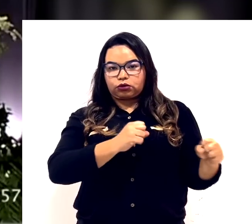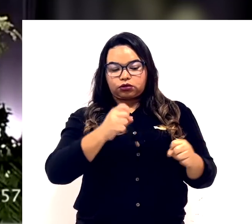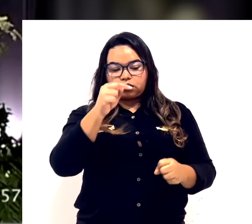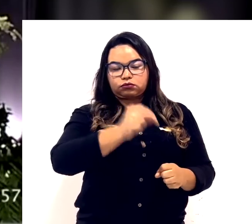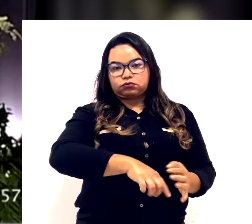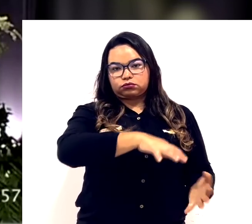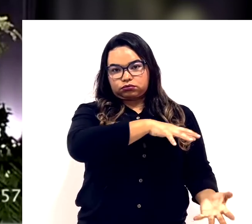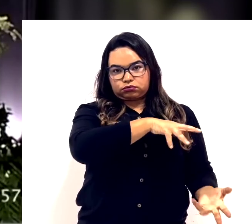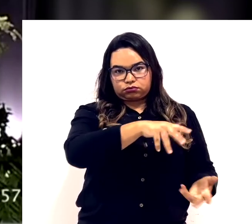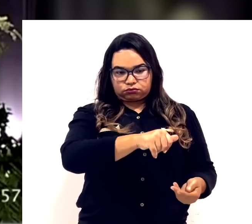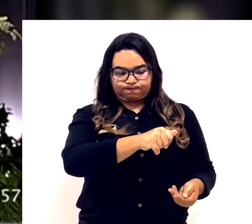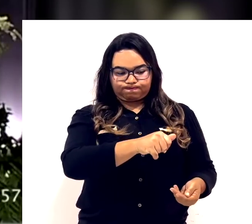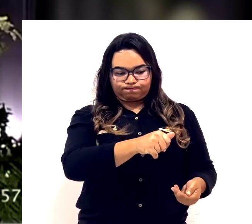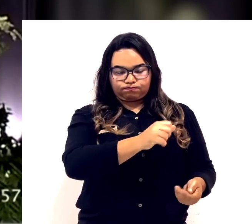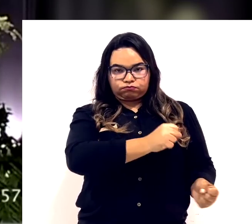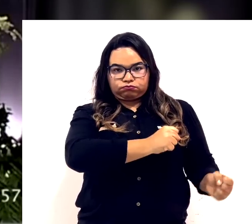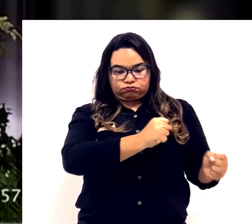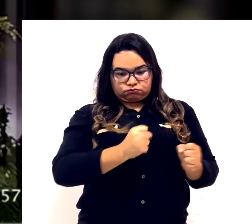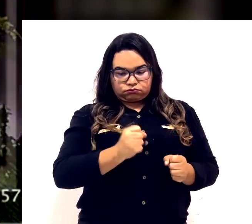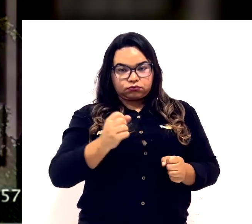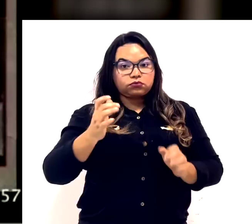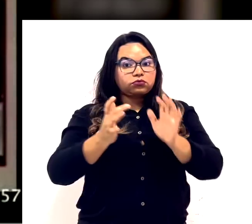reino eterno que nunca será destruído.